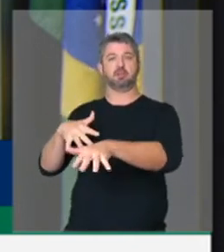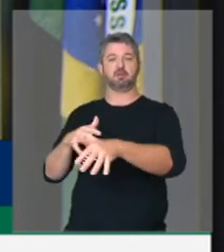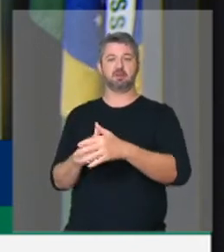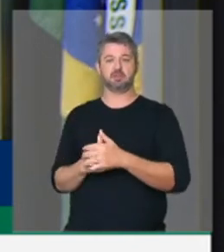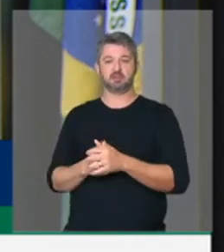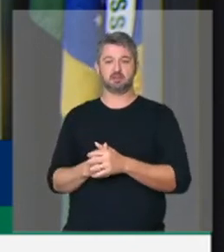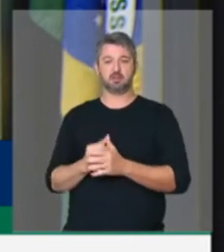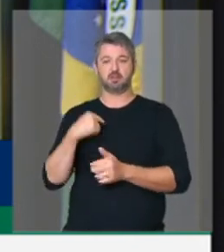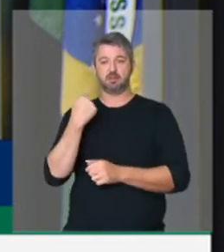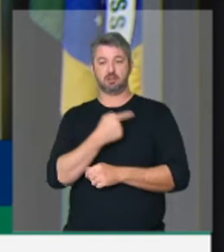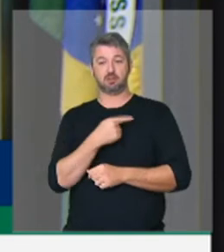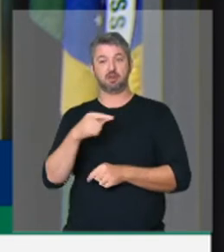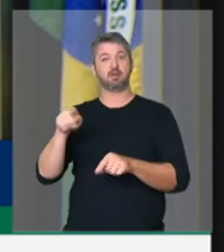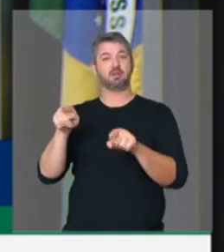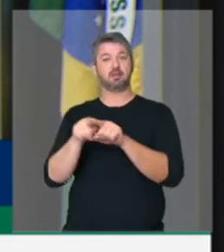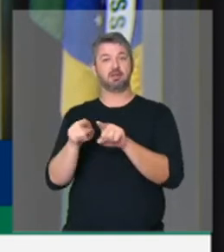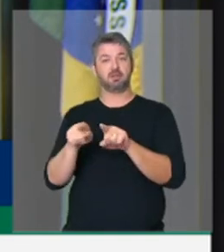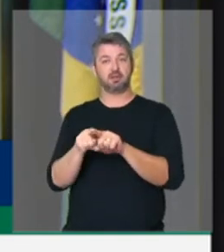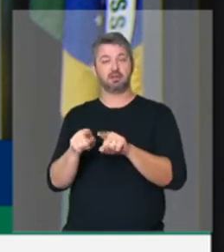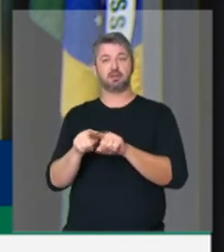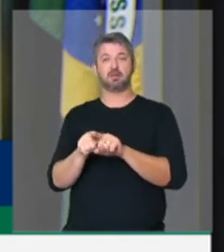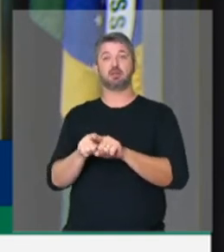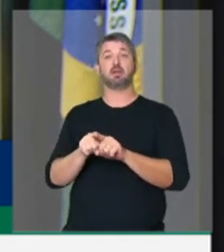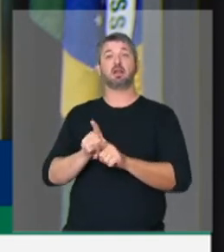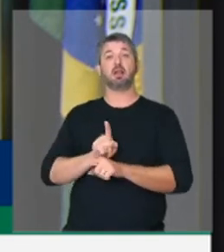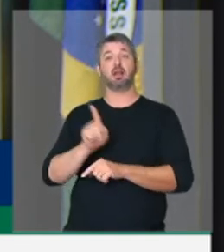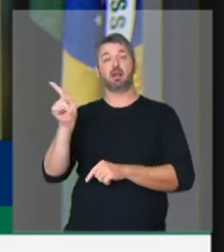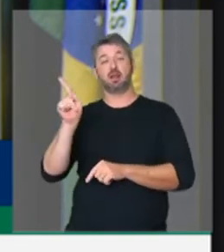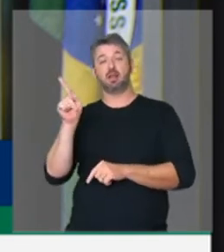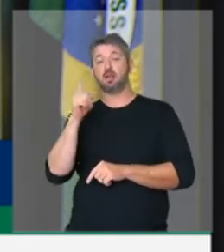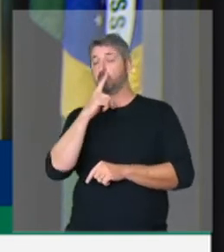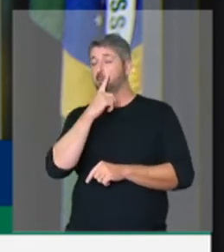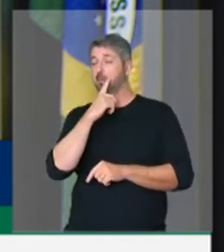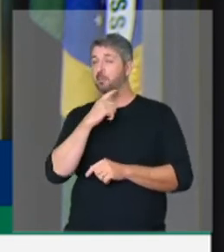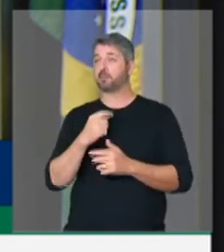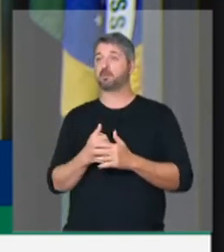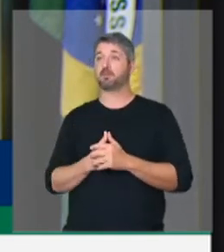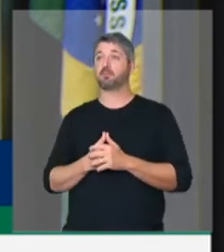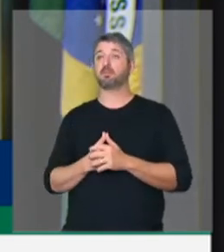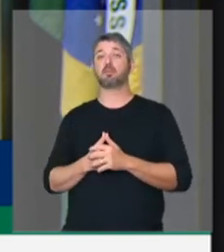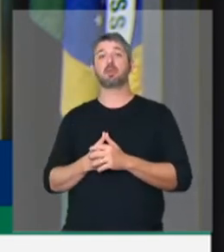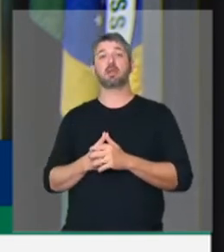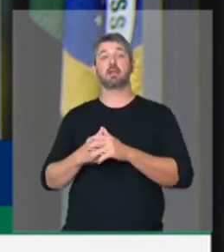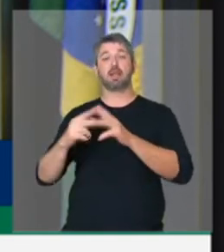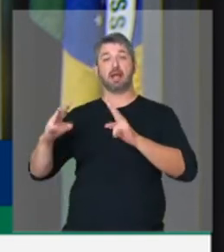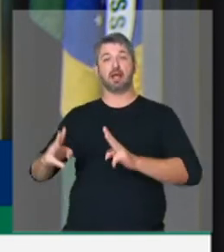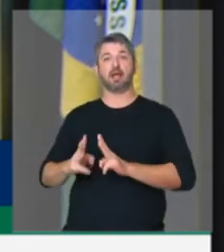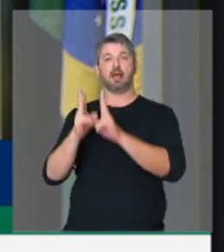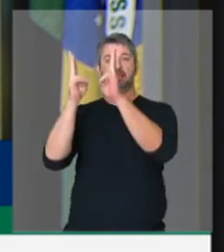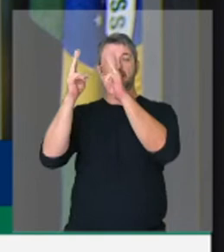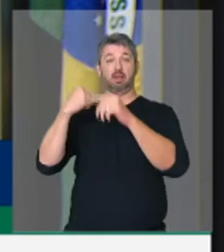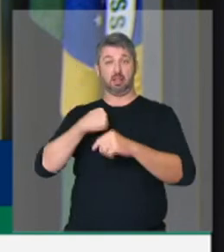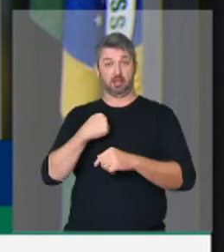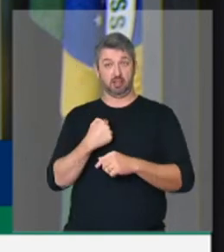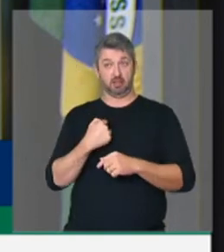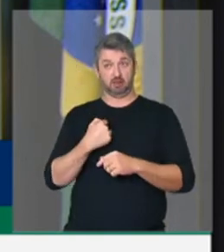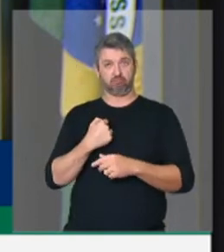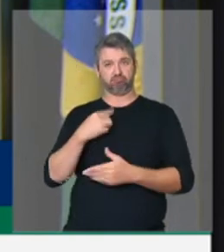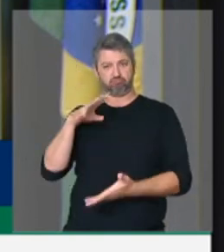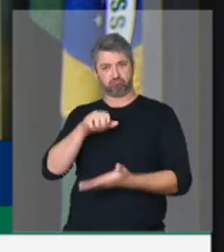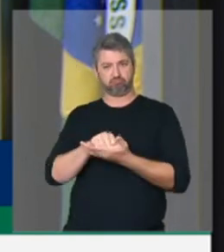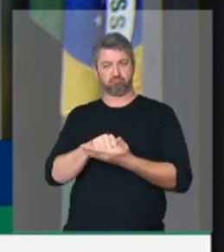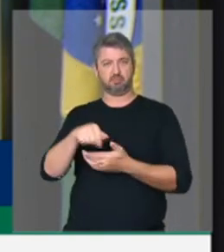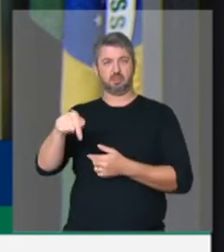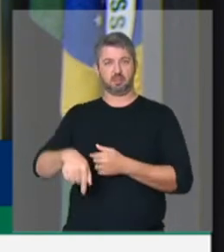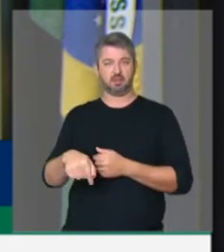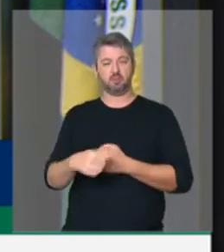nós estaremos ali próximo à Catedral de Brasília, fazendo esse movimento. Quero aqui deixar consignado